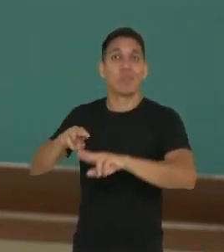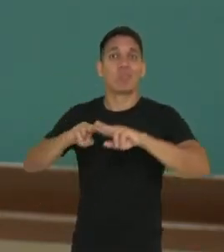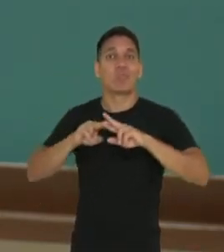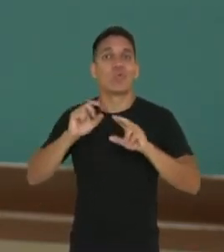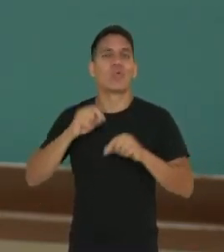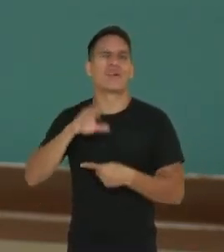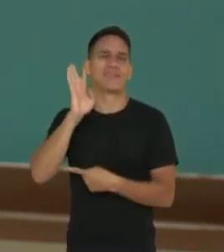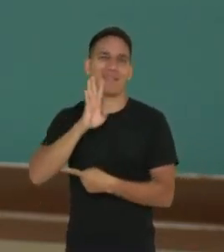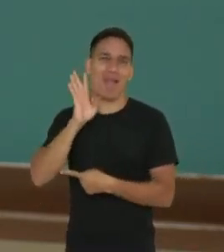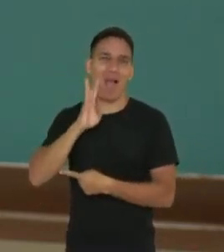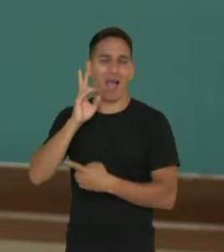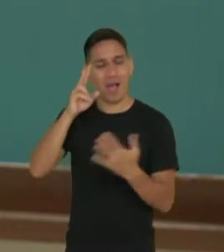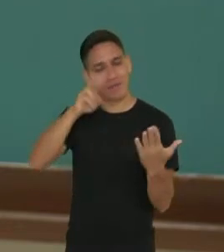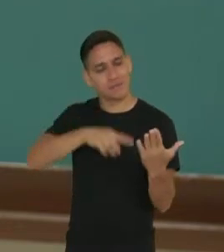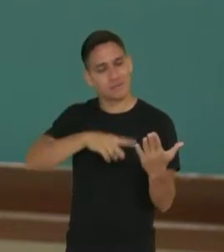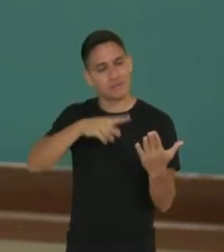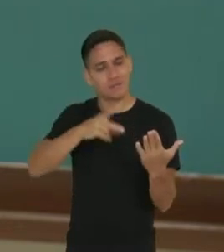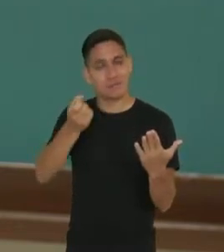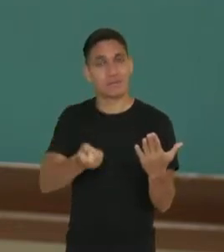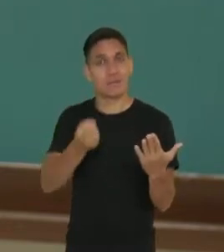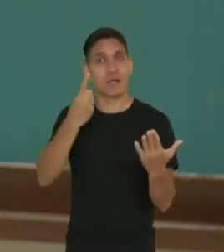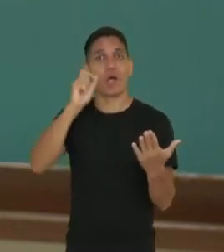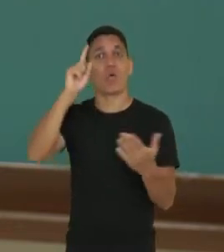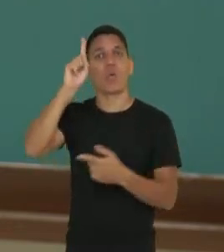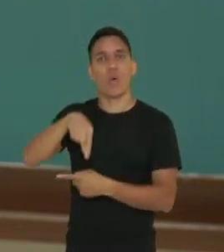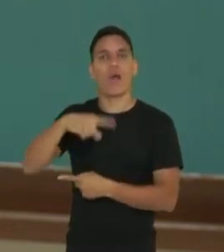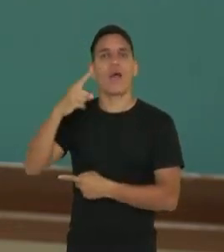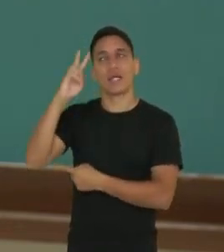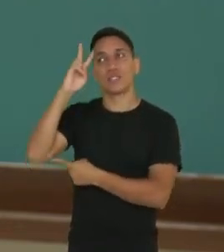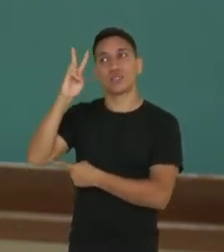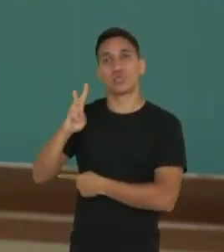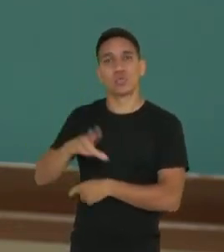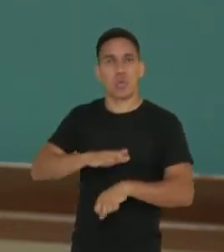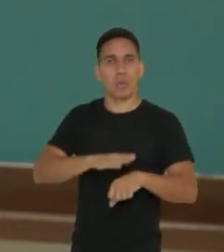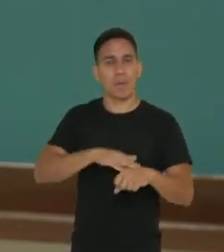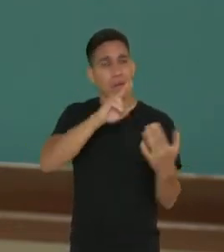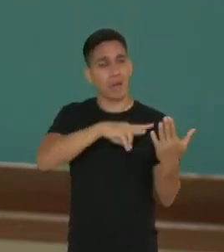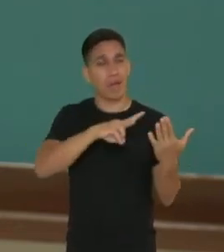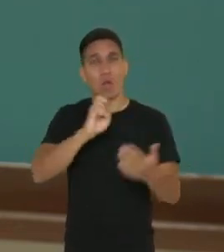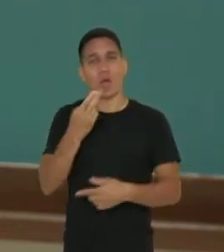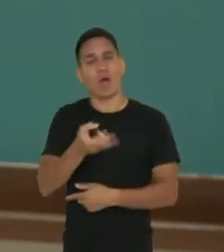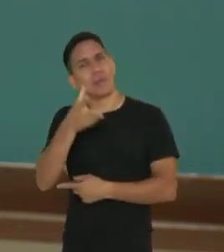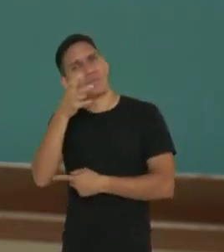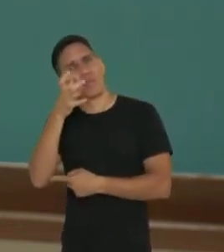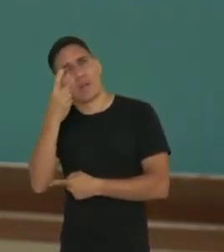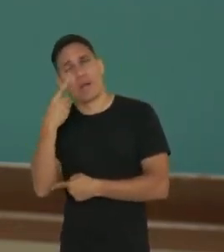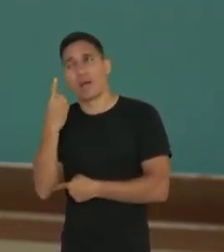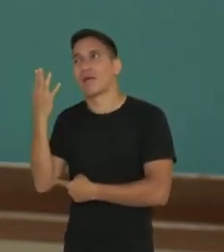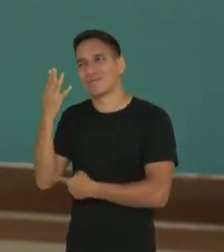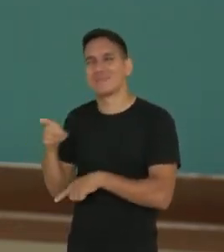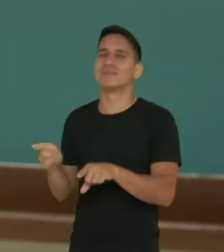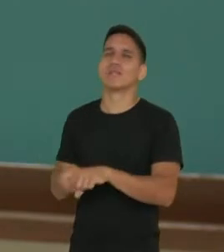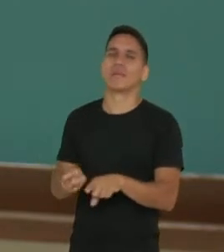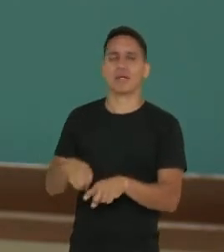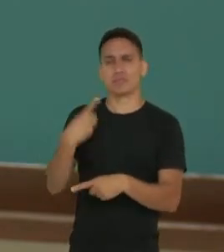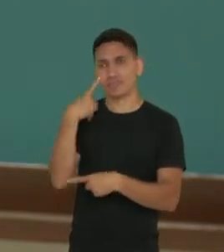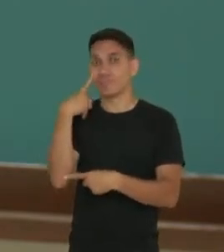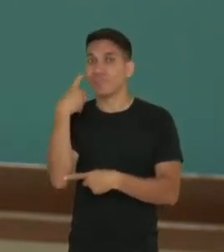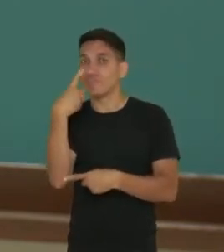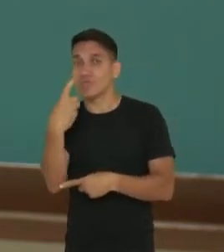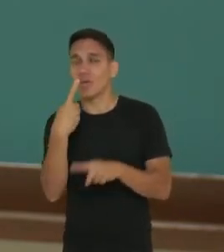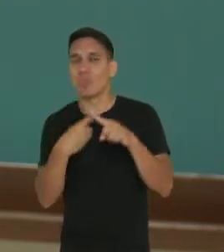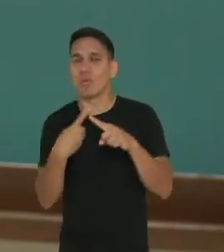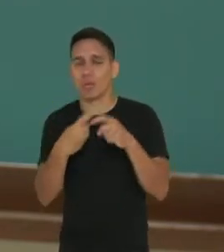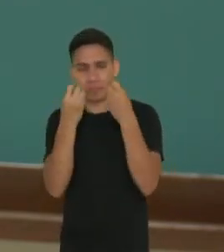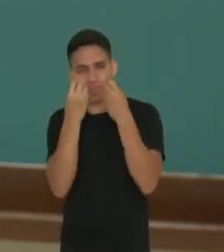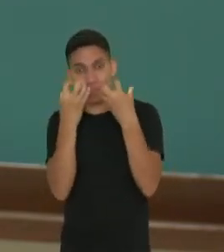muito legal, né? E é uma história que tanto lendo quanto ouvindo é algo interessante, não é mesmo? Prende a